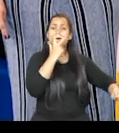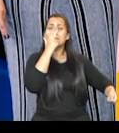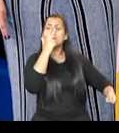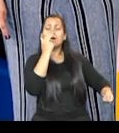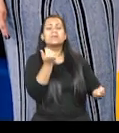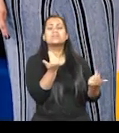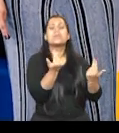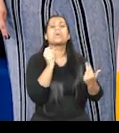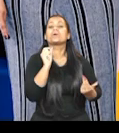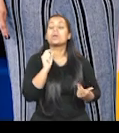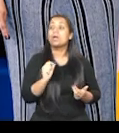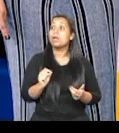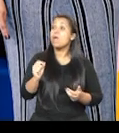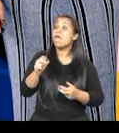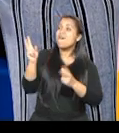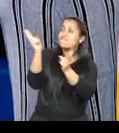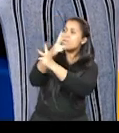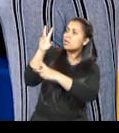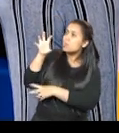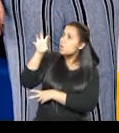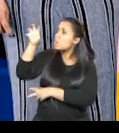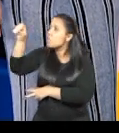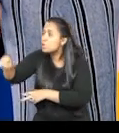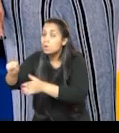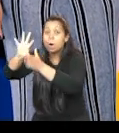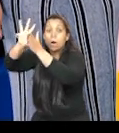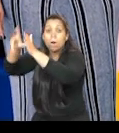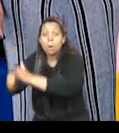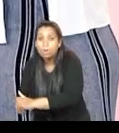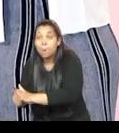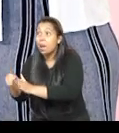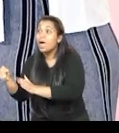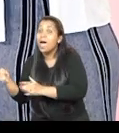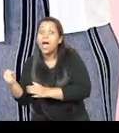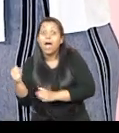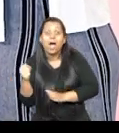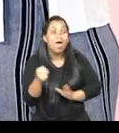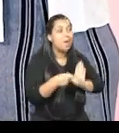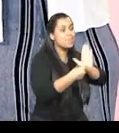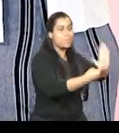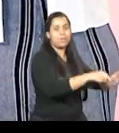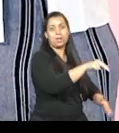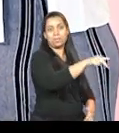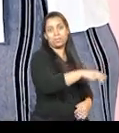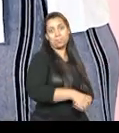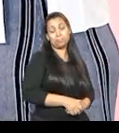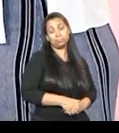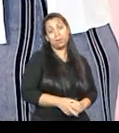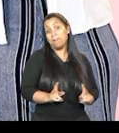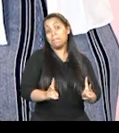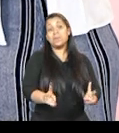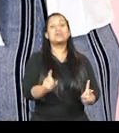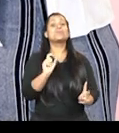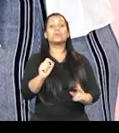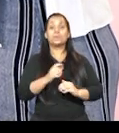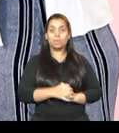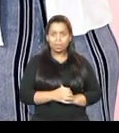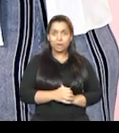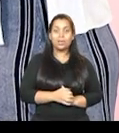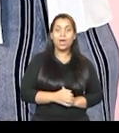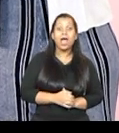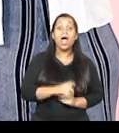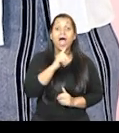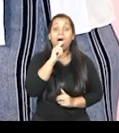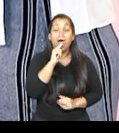vento e sair correndo com ele para mostrar aos irmãos. A mãe disse que era o mesmo que catar espinhos na